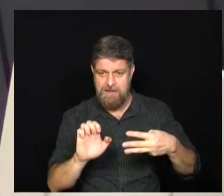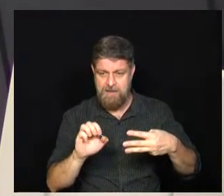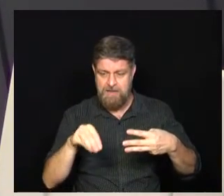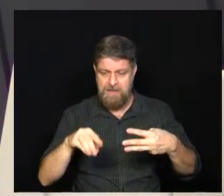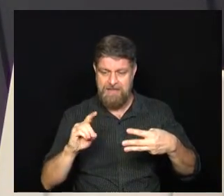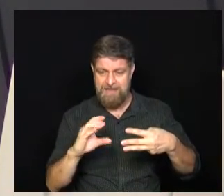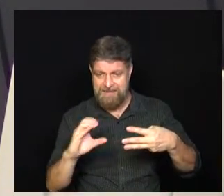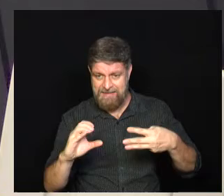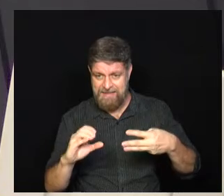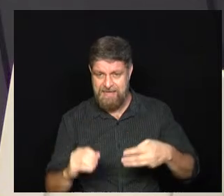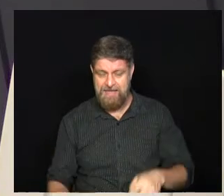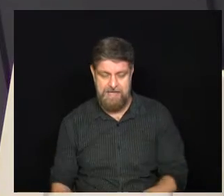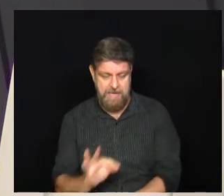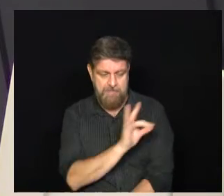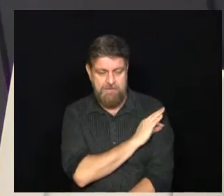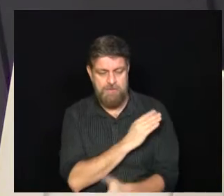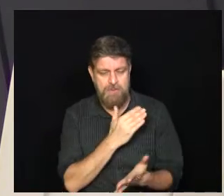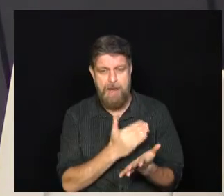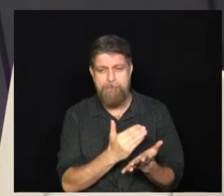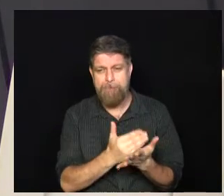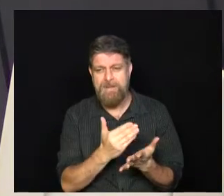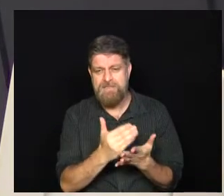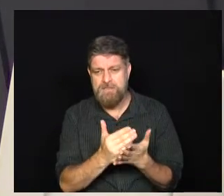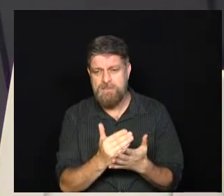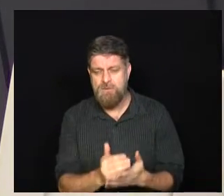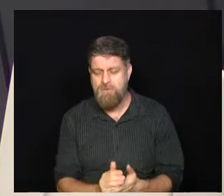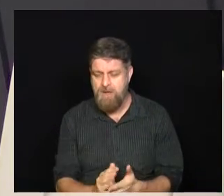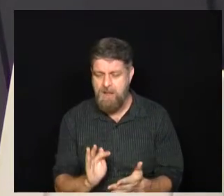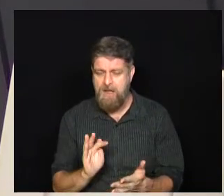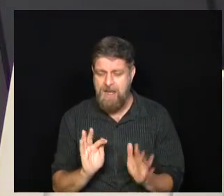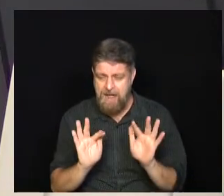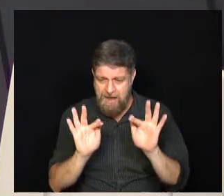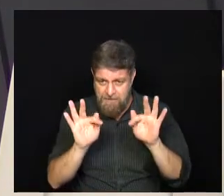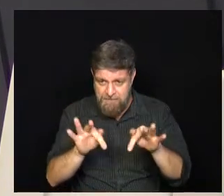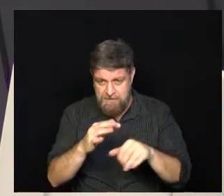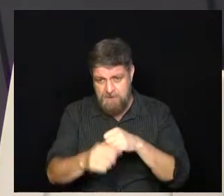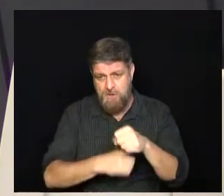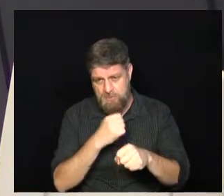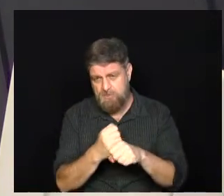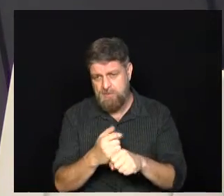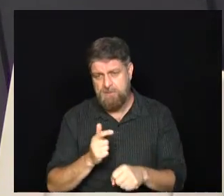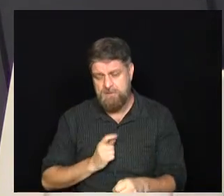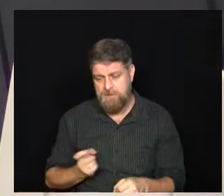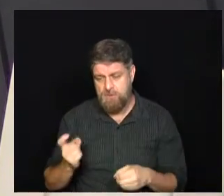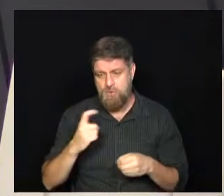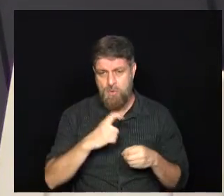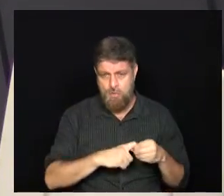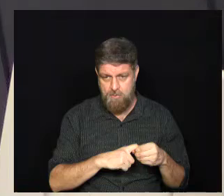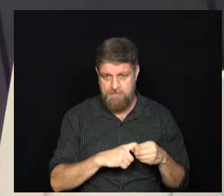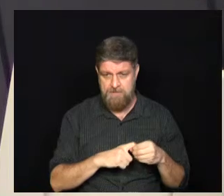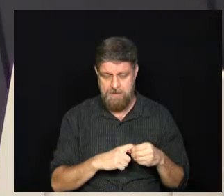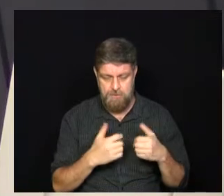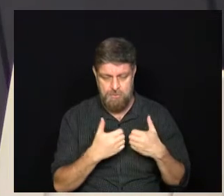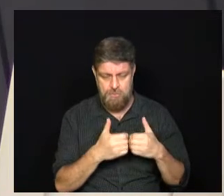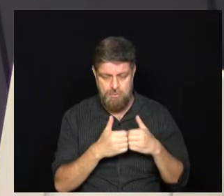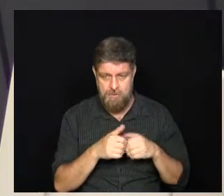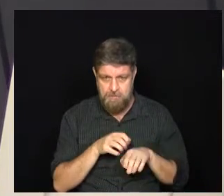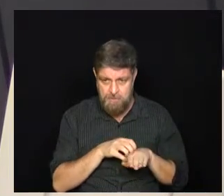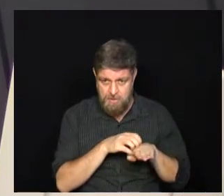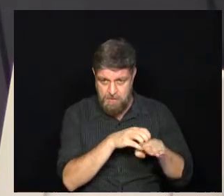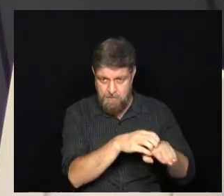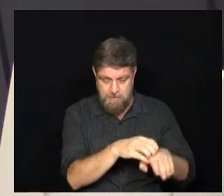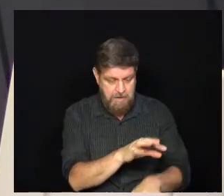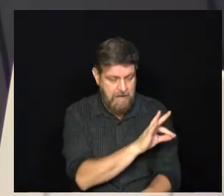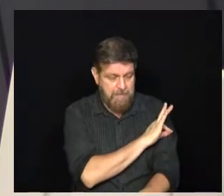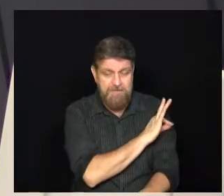prefeitura parcelou e vai pagar provavelmente até o final desse ano, que é do convênio transporte com a INDEC, que a prefeitura